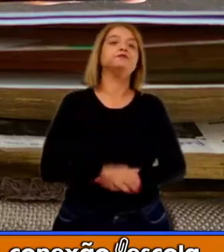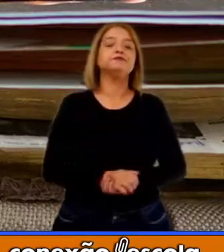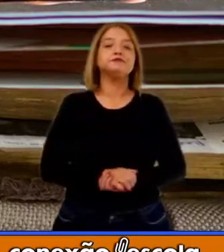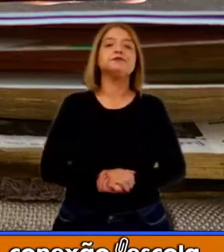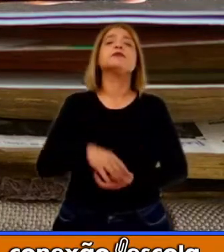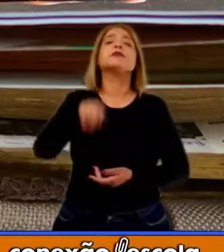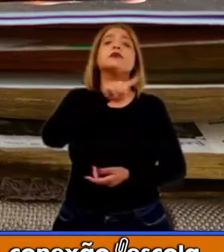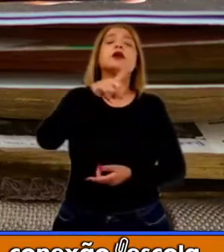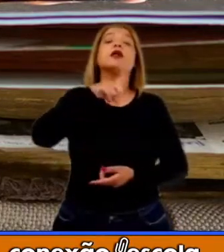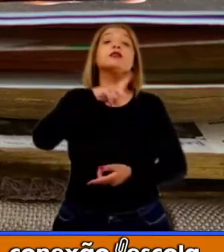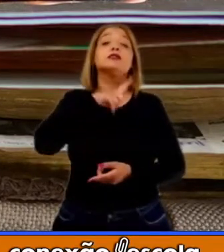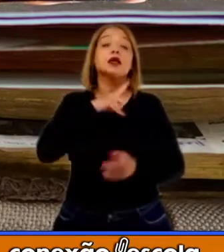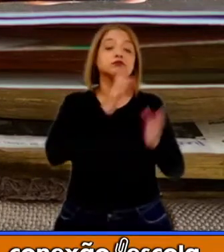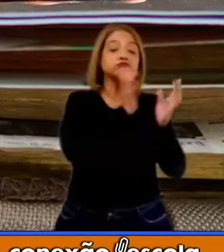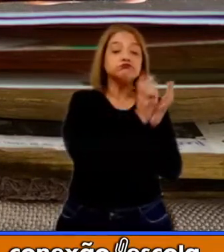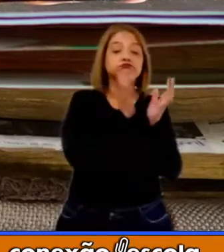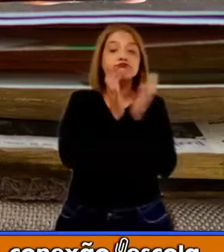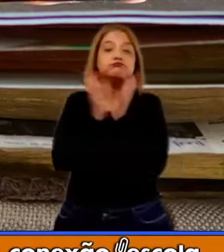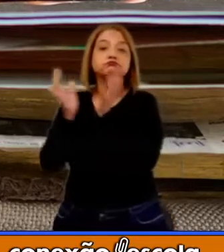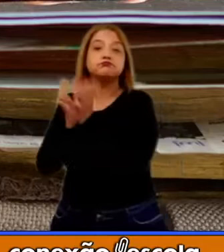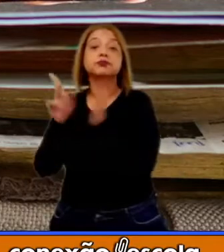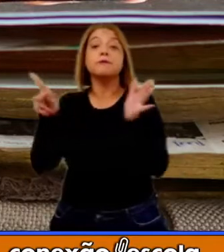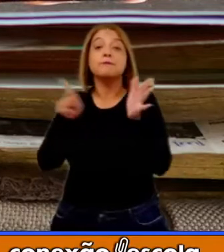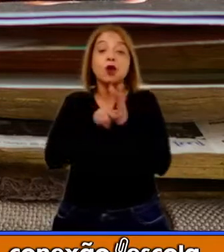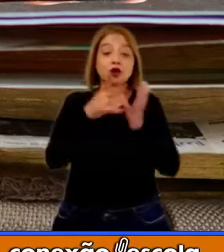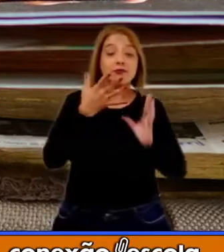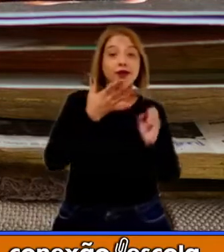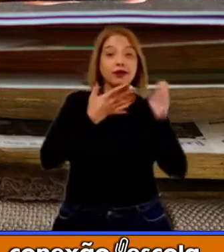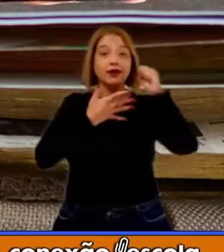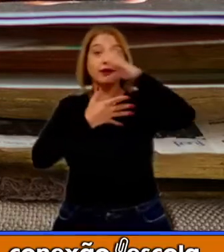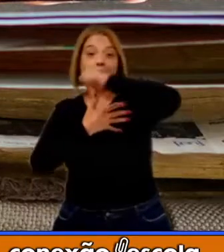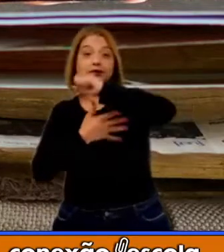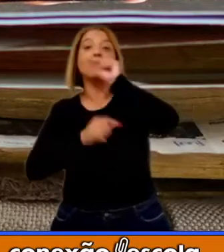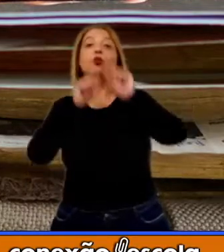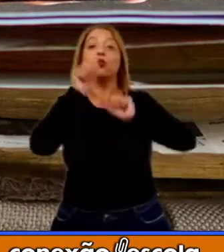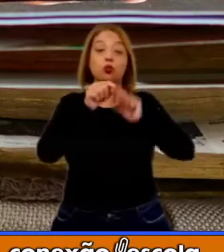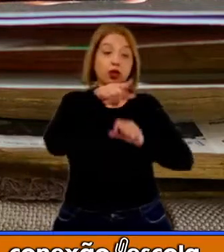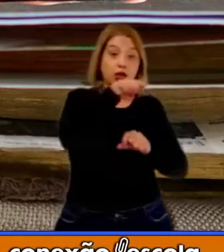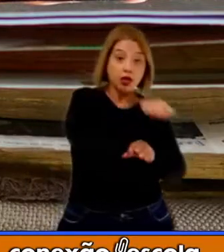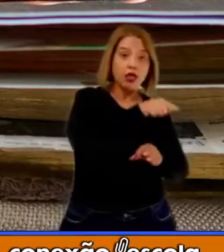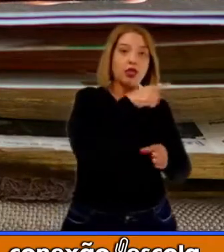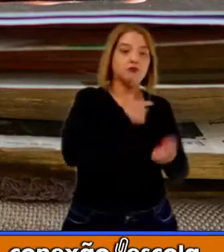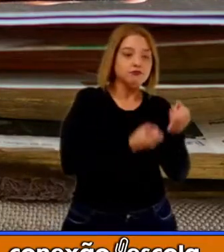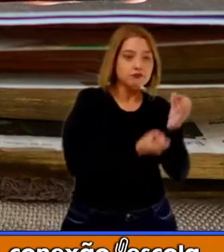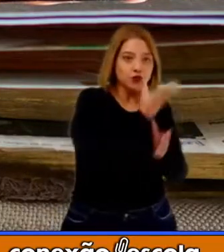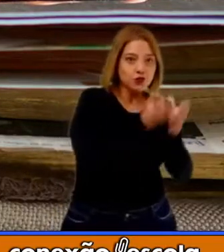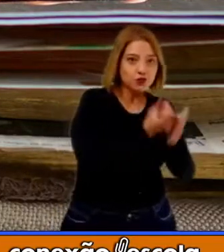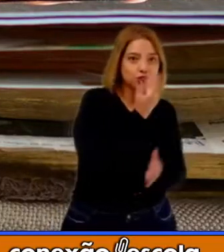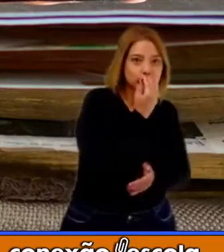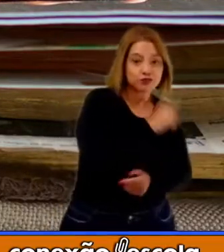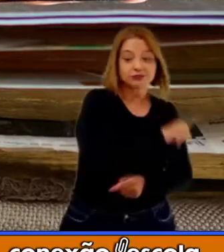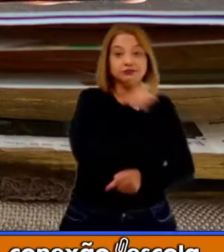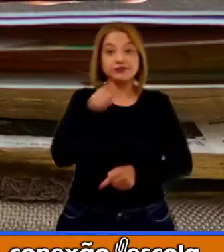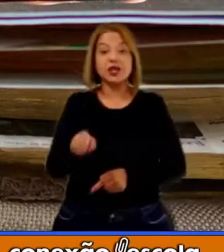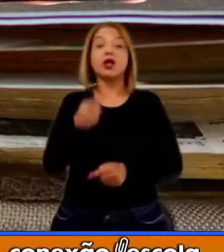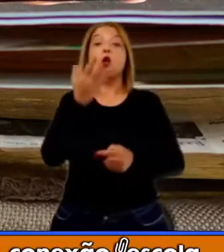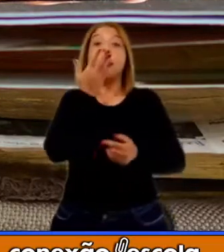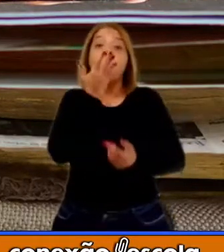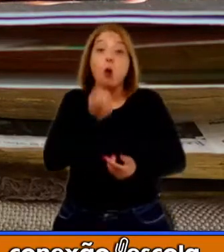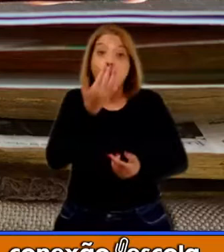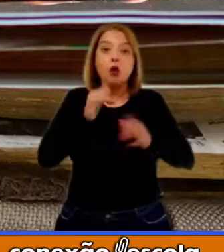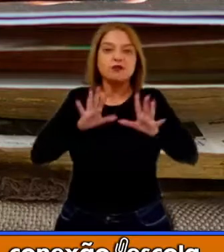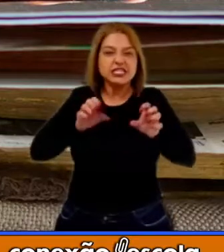Os participantes da cadeia alimentar são os produtores, os consumidores e